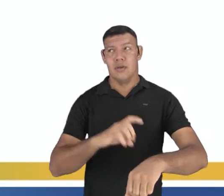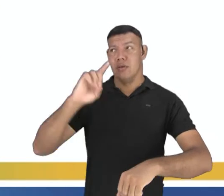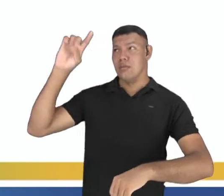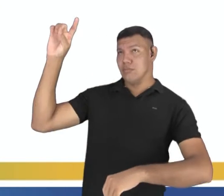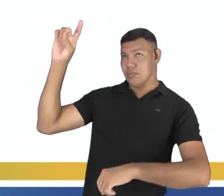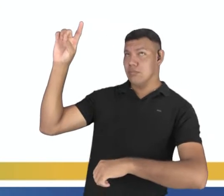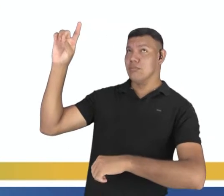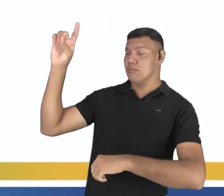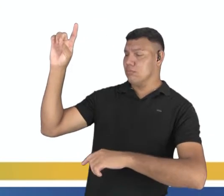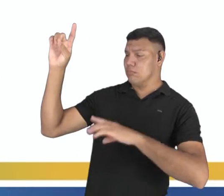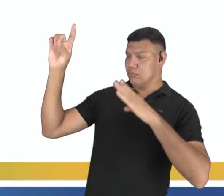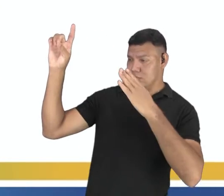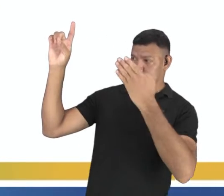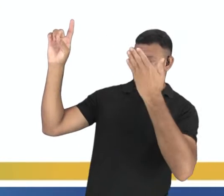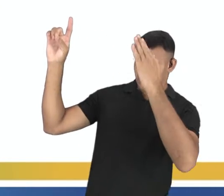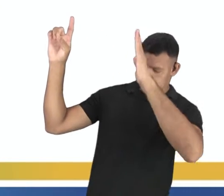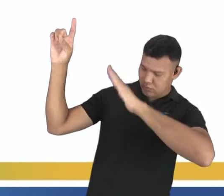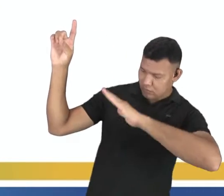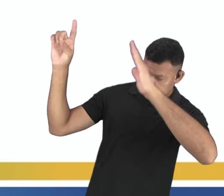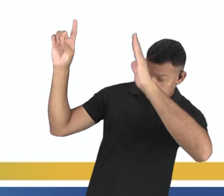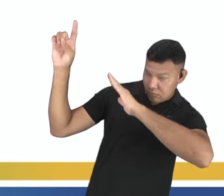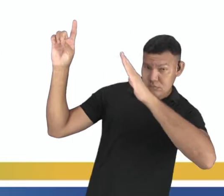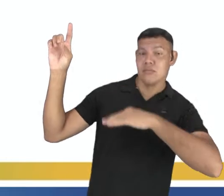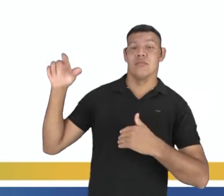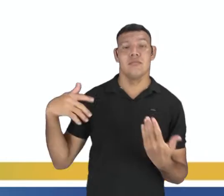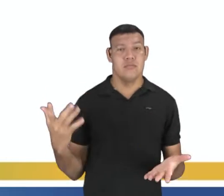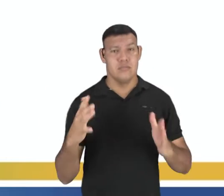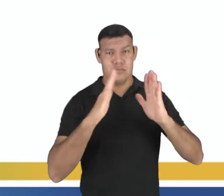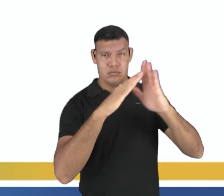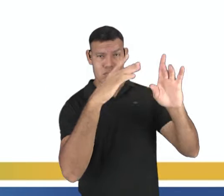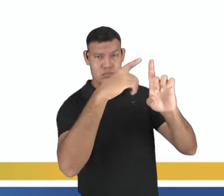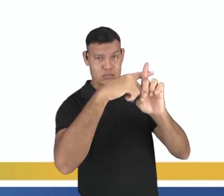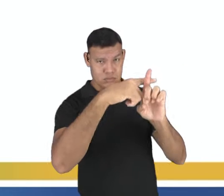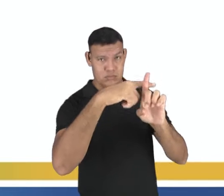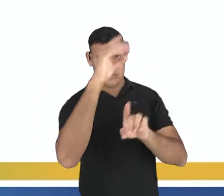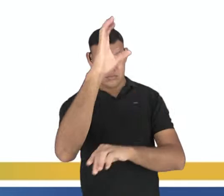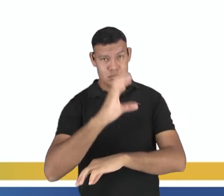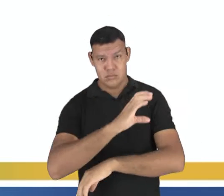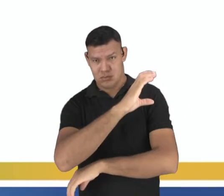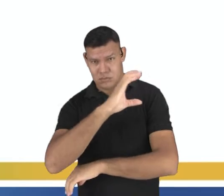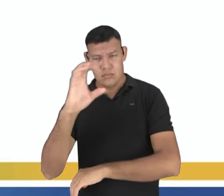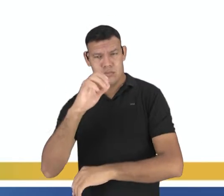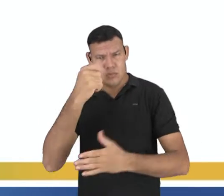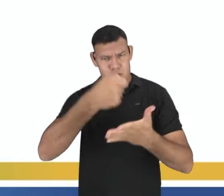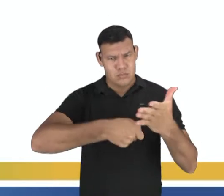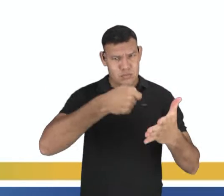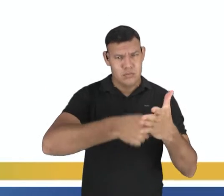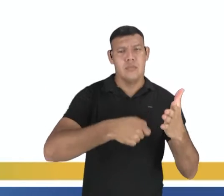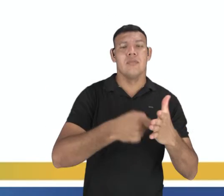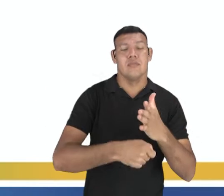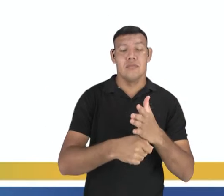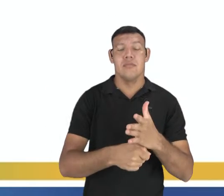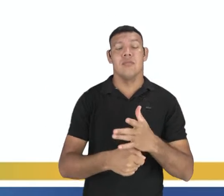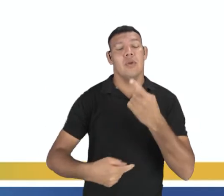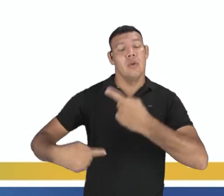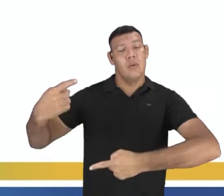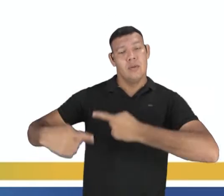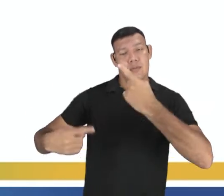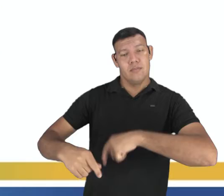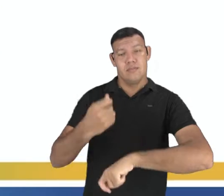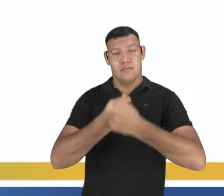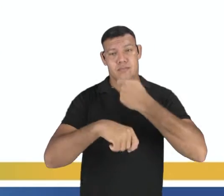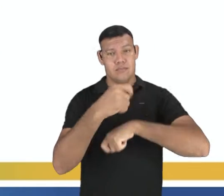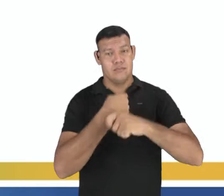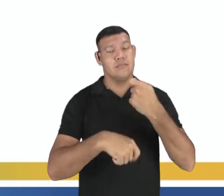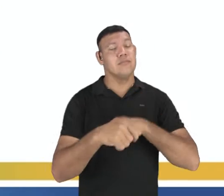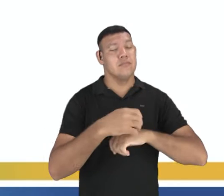a ideia de que Deus é o centro de tudo, pois a Igreja Católica, com poderio econômico e político, exercia total domínio